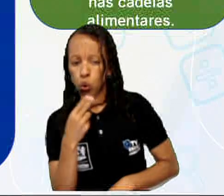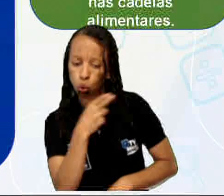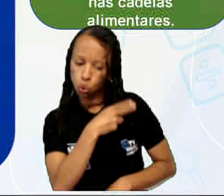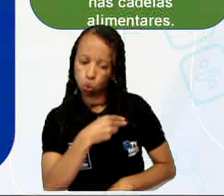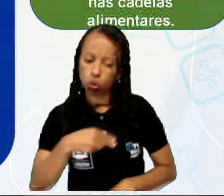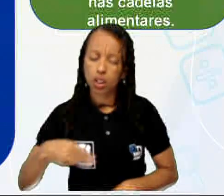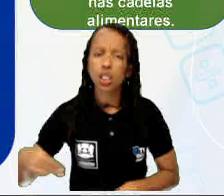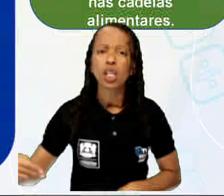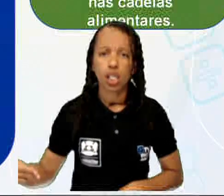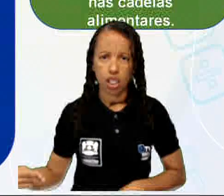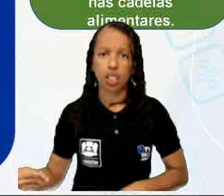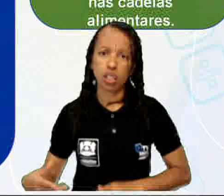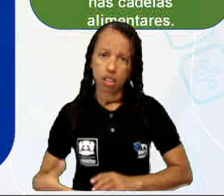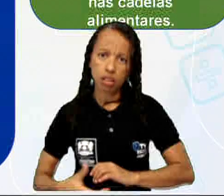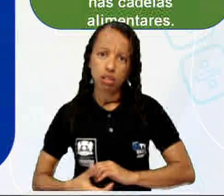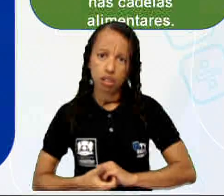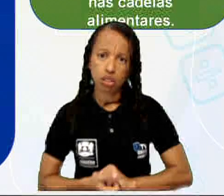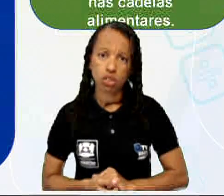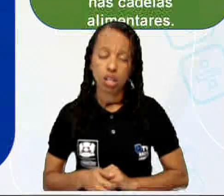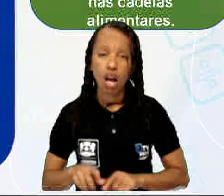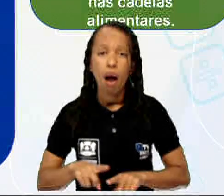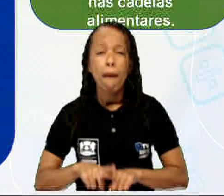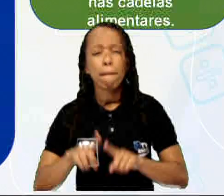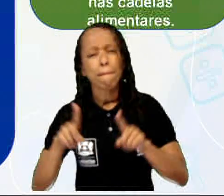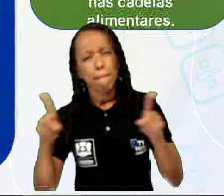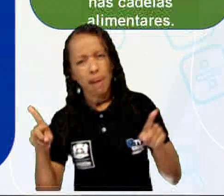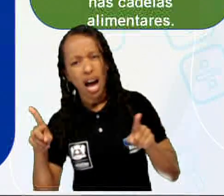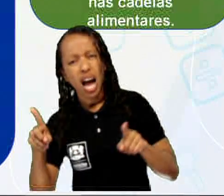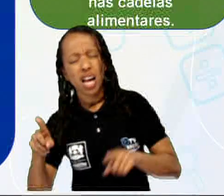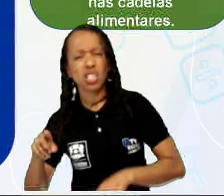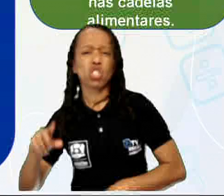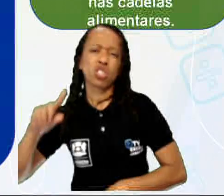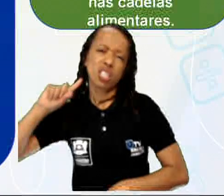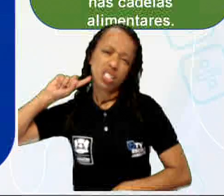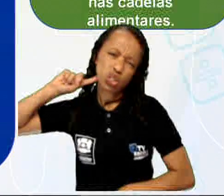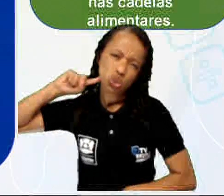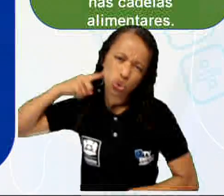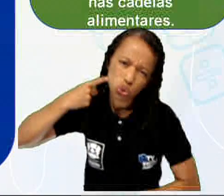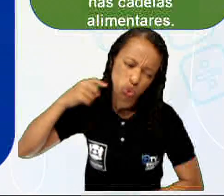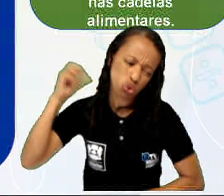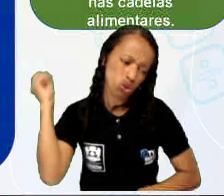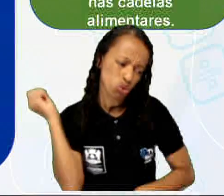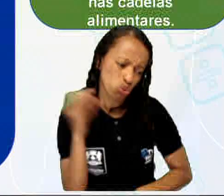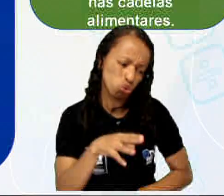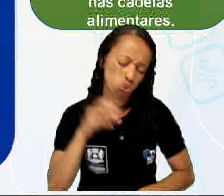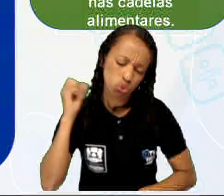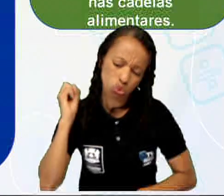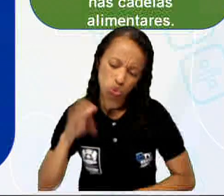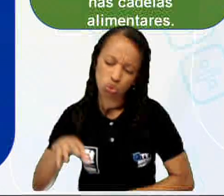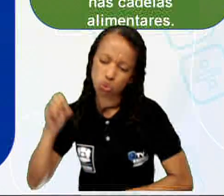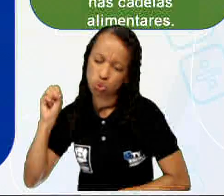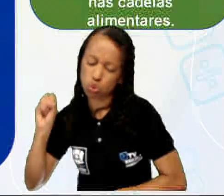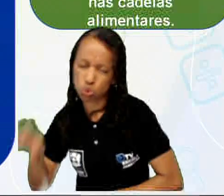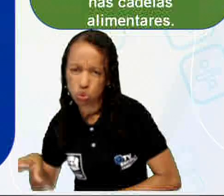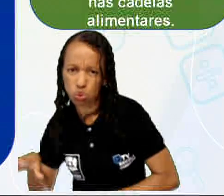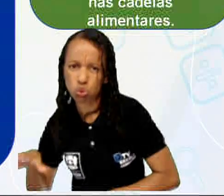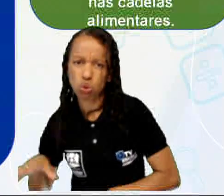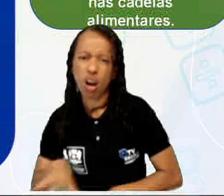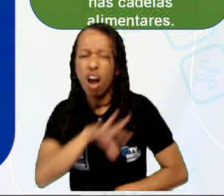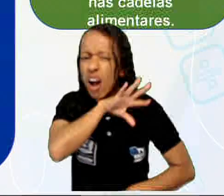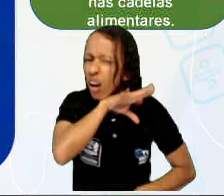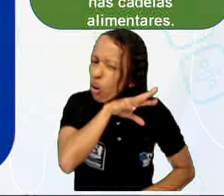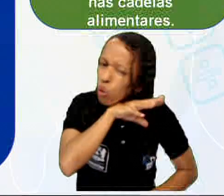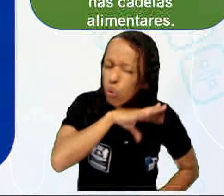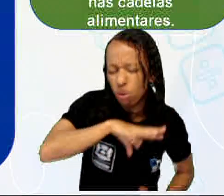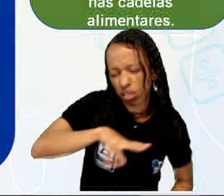o ar, como já falamos, a poluição do ar, a poluição lança gases nocivos, que não é